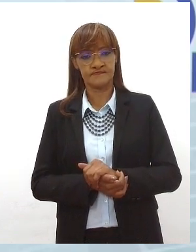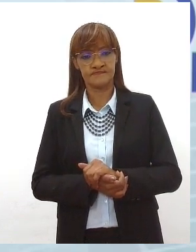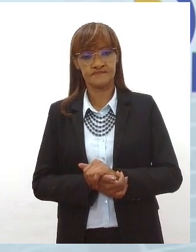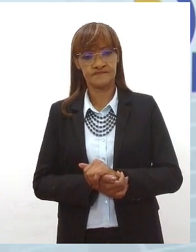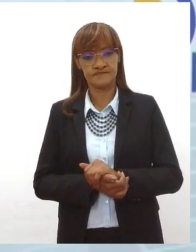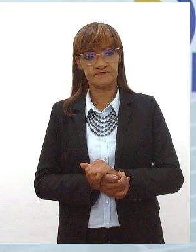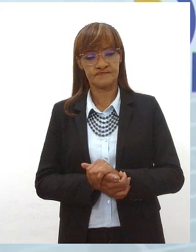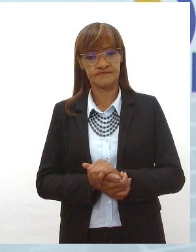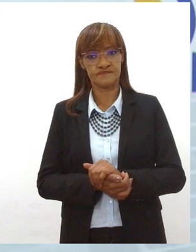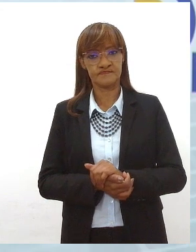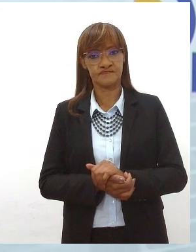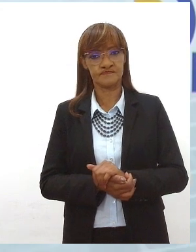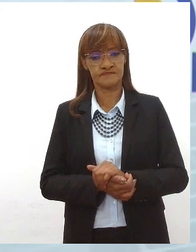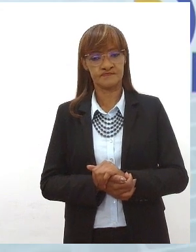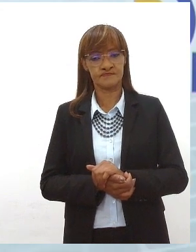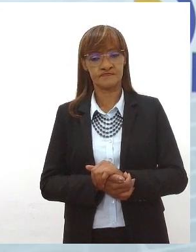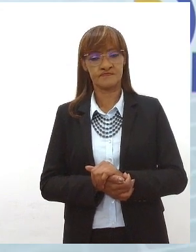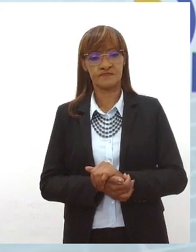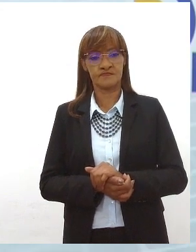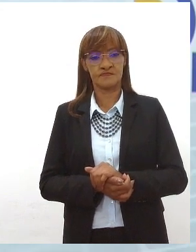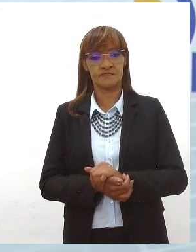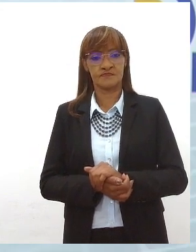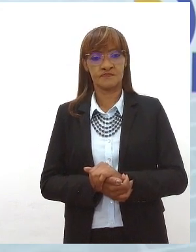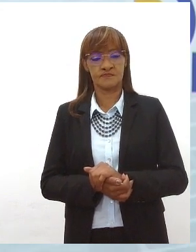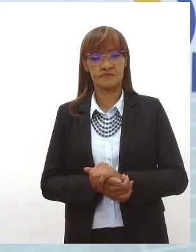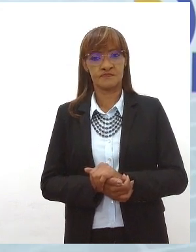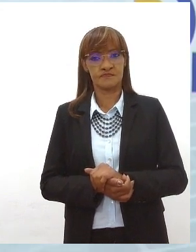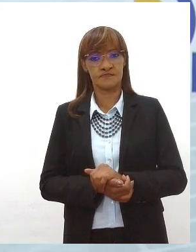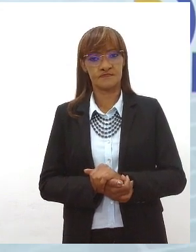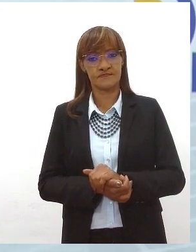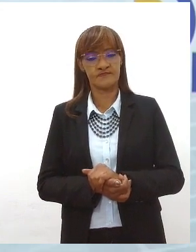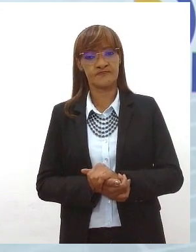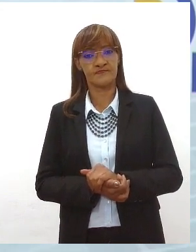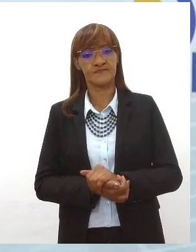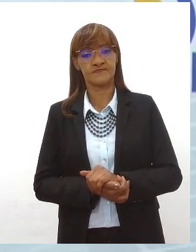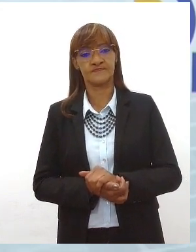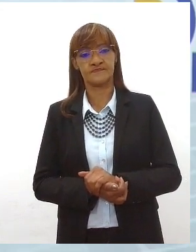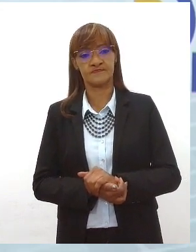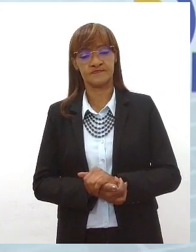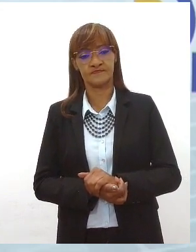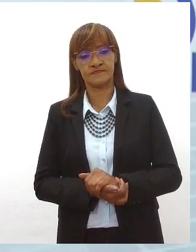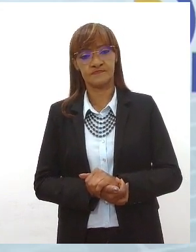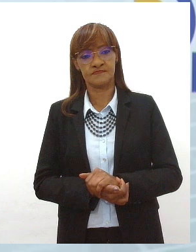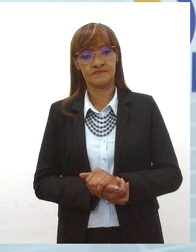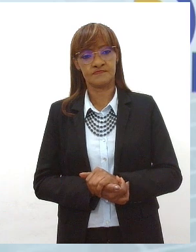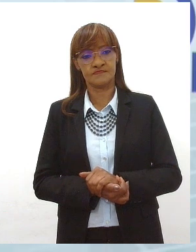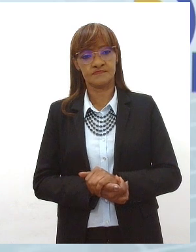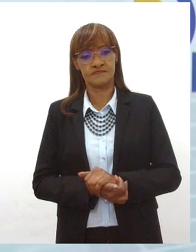TV Alese, no QR Code aqui na tela, você vai direto para o nosso canal no YouTube. Muito obrigado pela